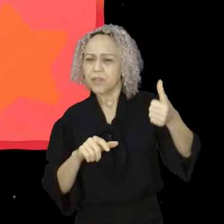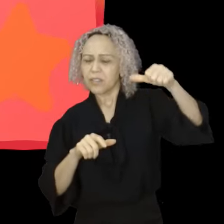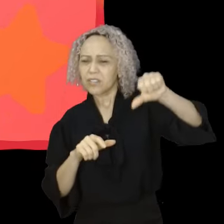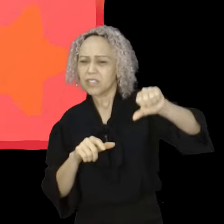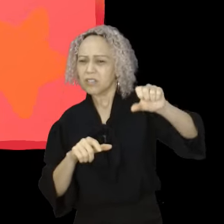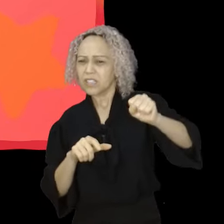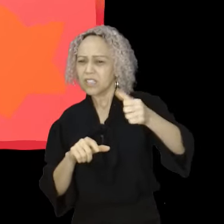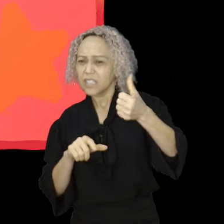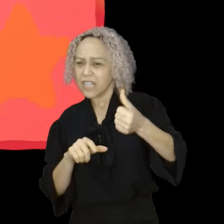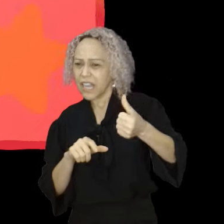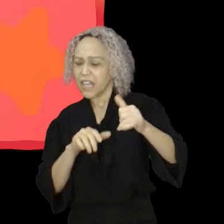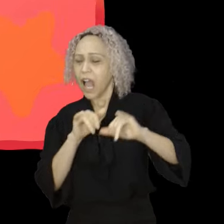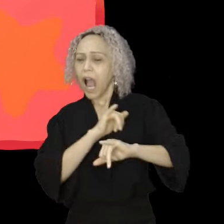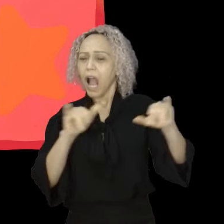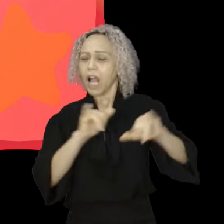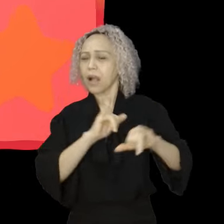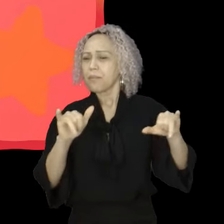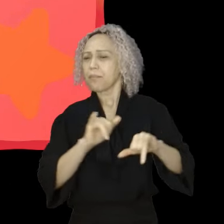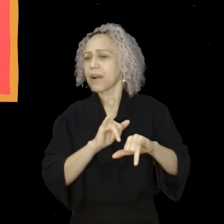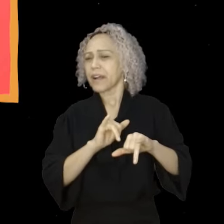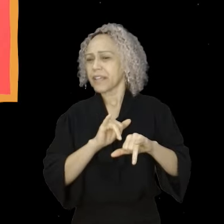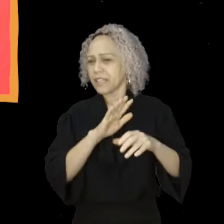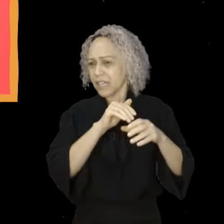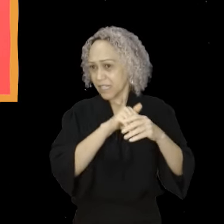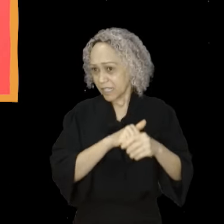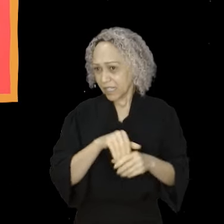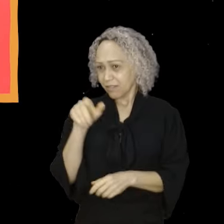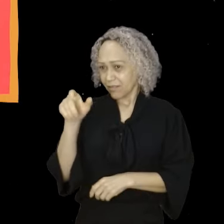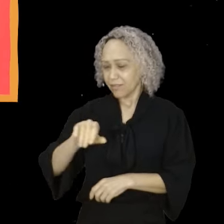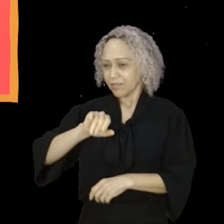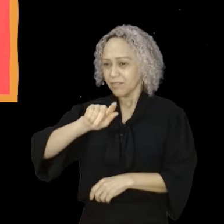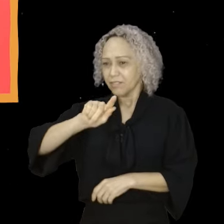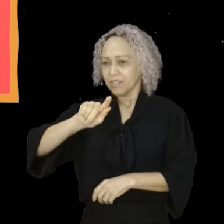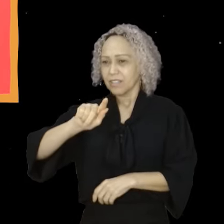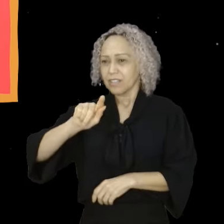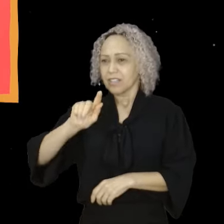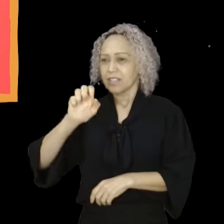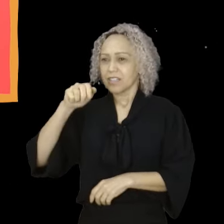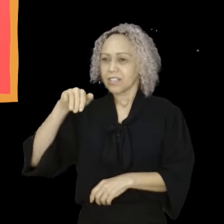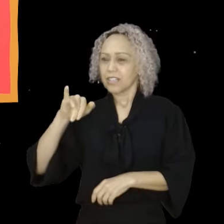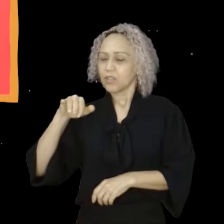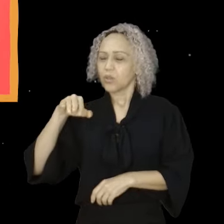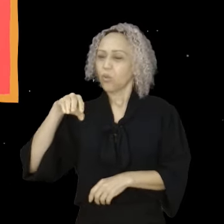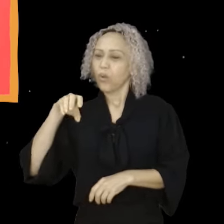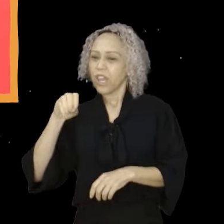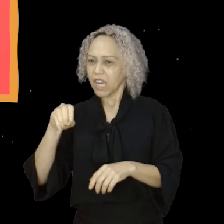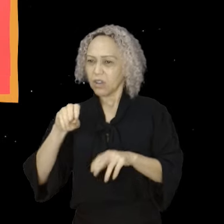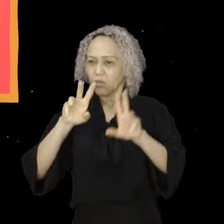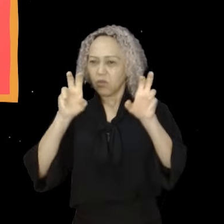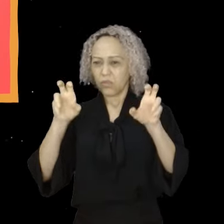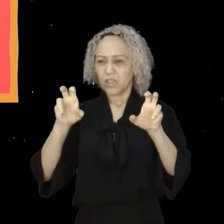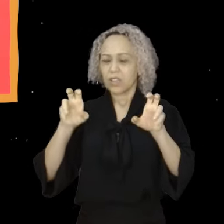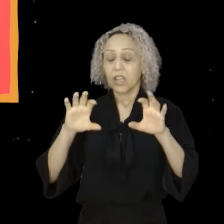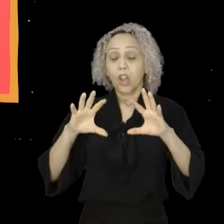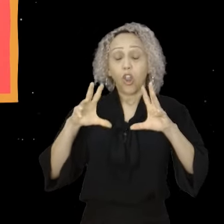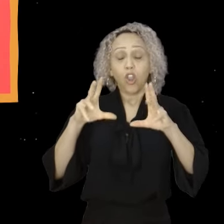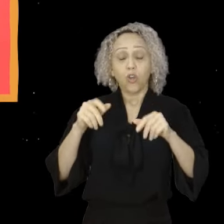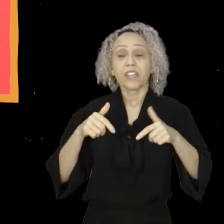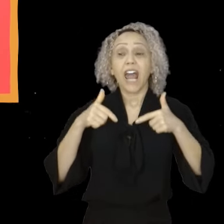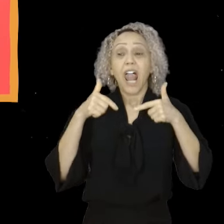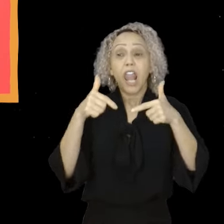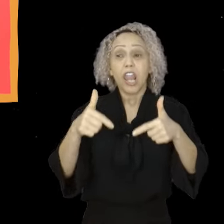1986 para deputado constituinte pelo PT. Com o slogan "Toda uma luta na Constituinte", o cartaz traz uma foto